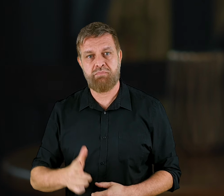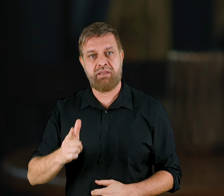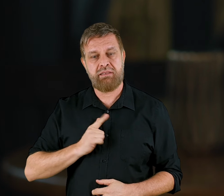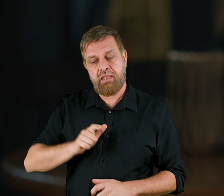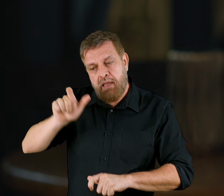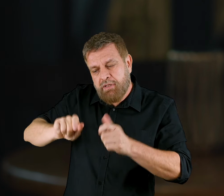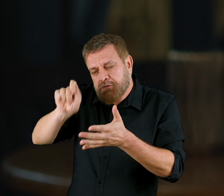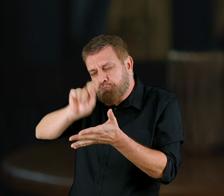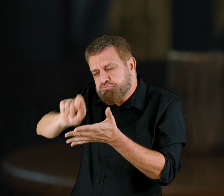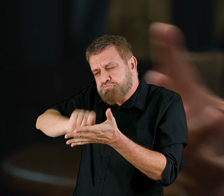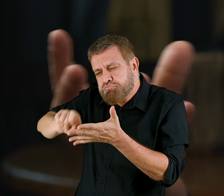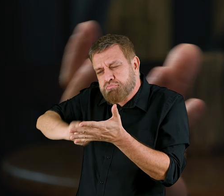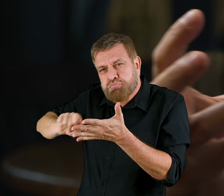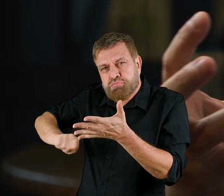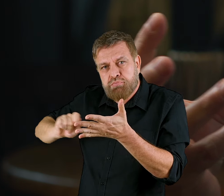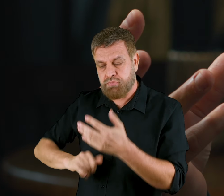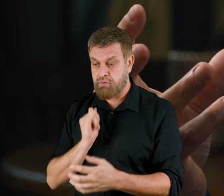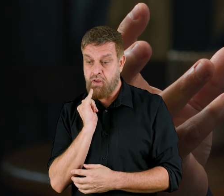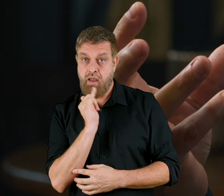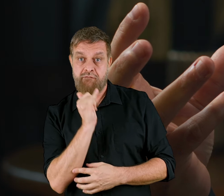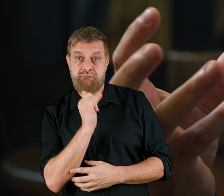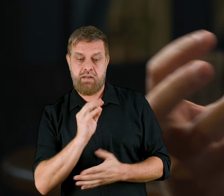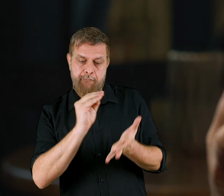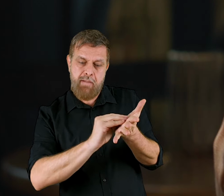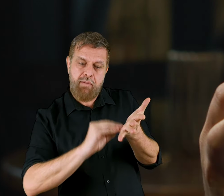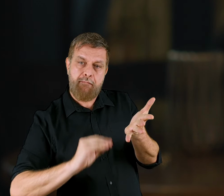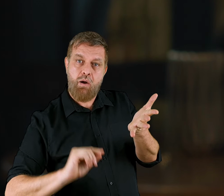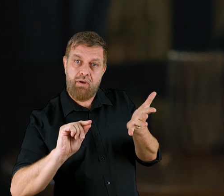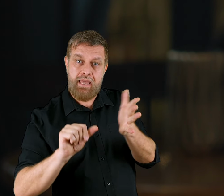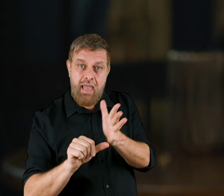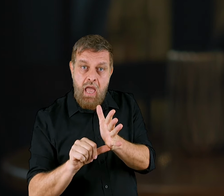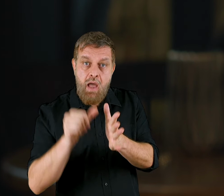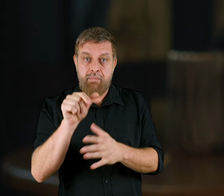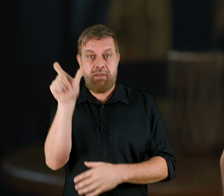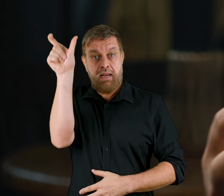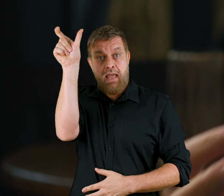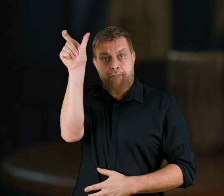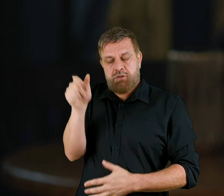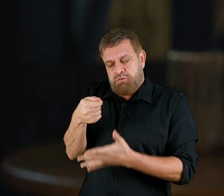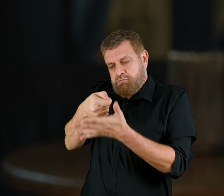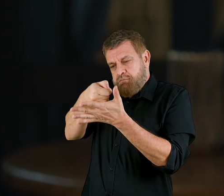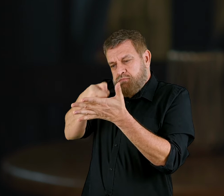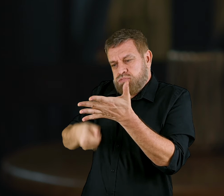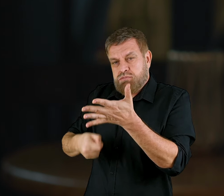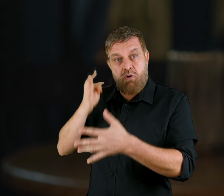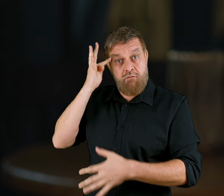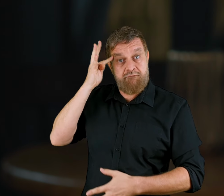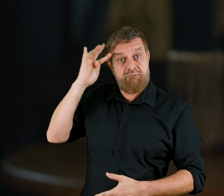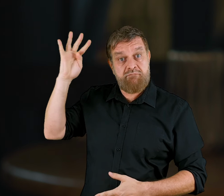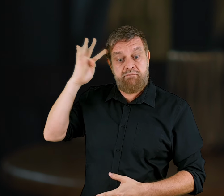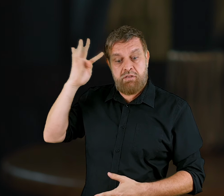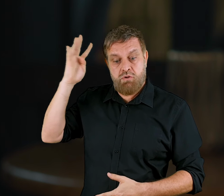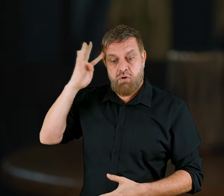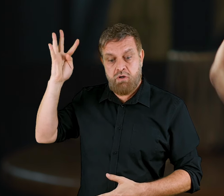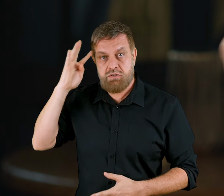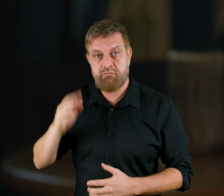autores dizem, né, que o primeiro grande autor, assim, o primeiro grande filósofo